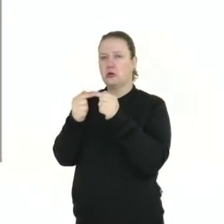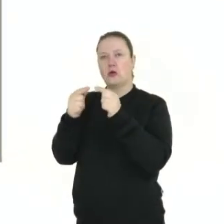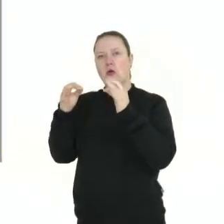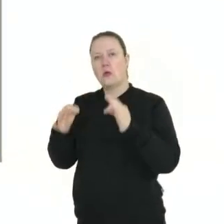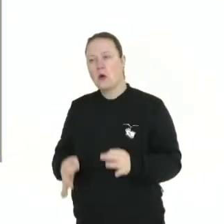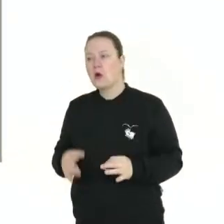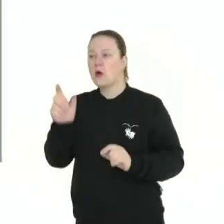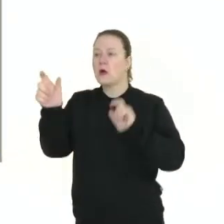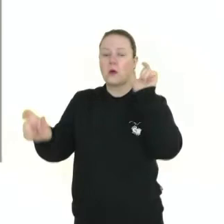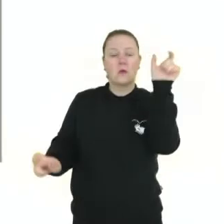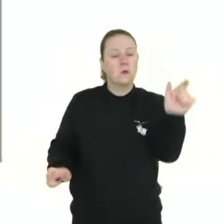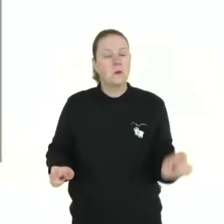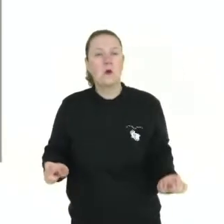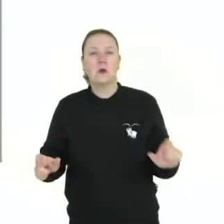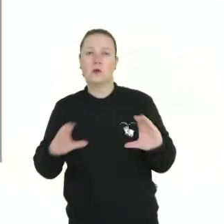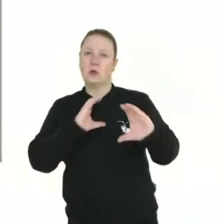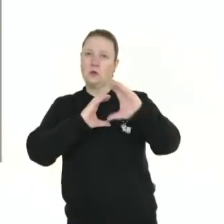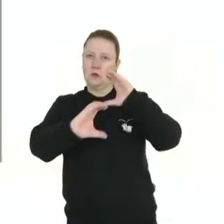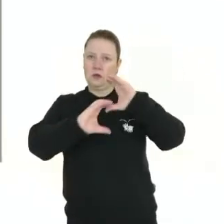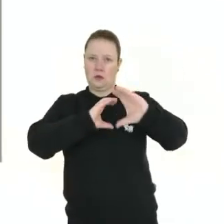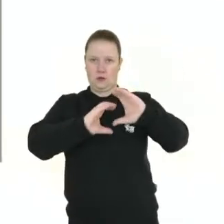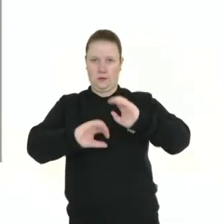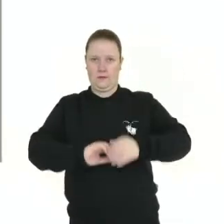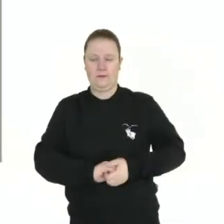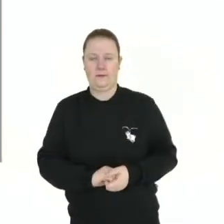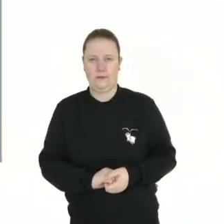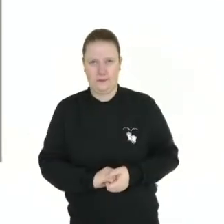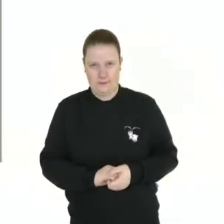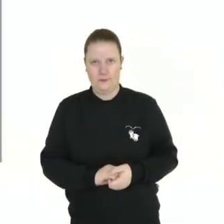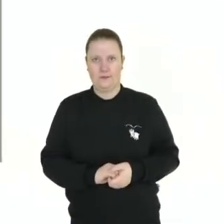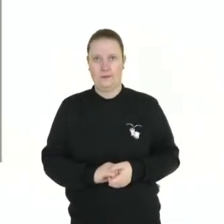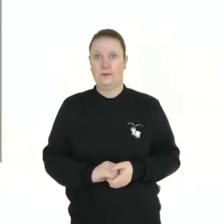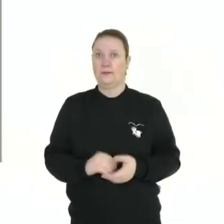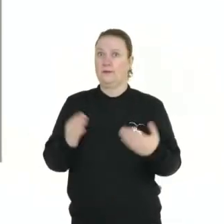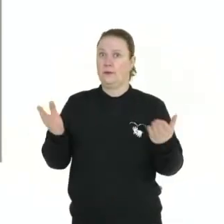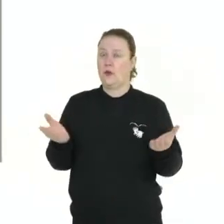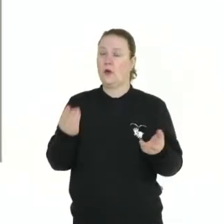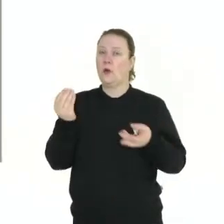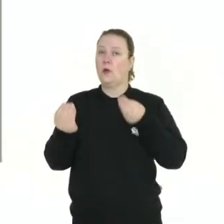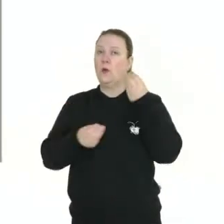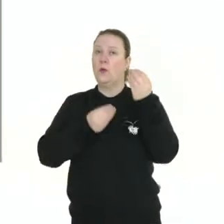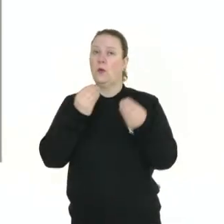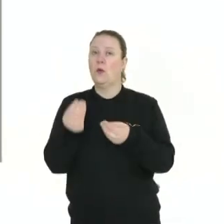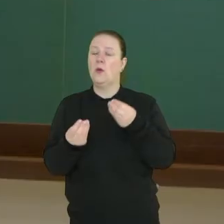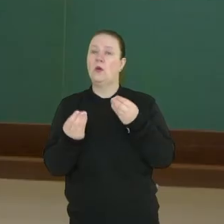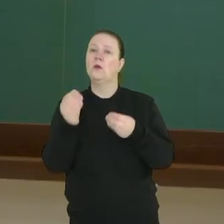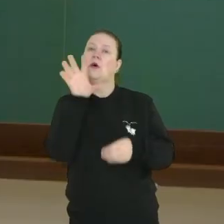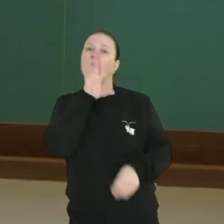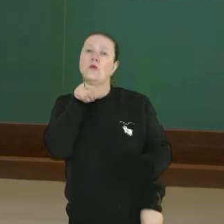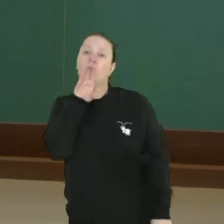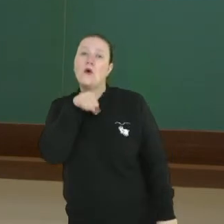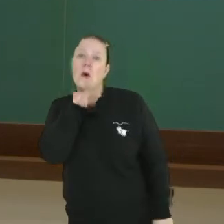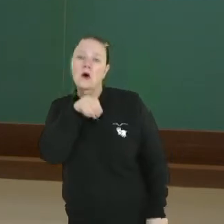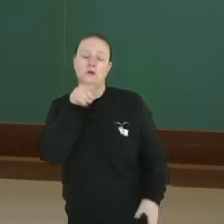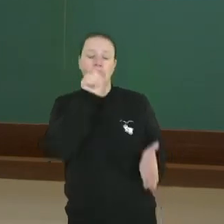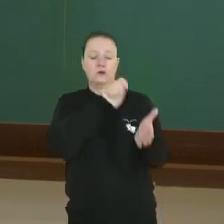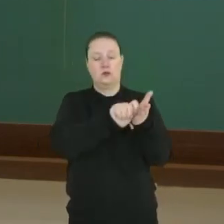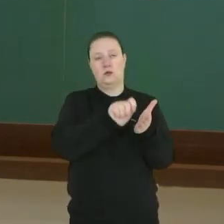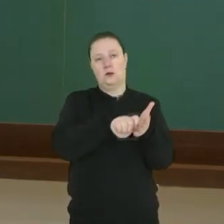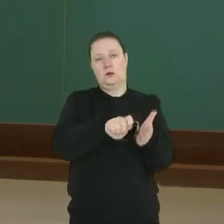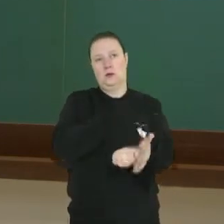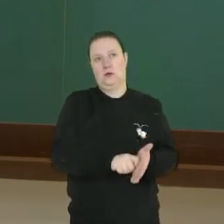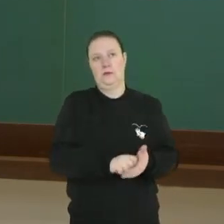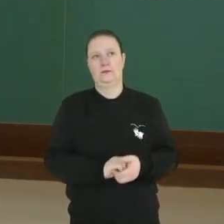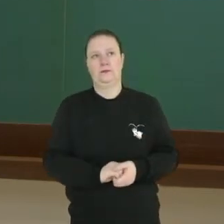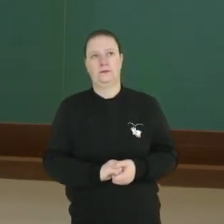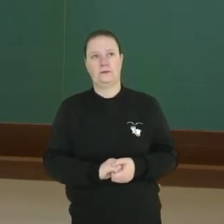se comunica. Observe aqui, ó. Então, nós vamos observar como a fala foi transcrita e como seria isso na norma